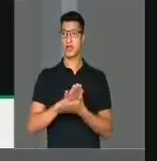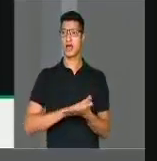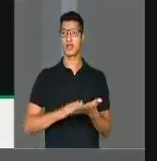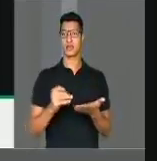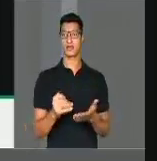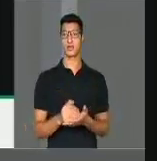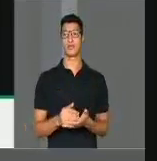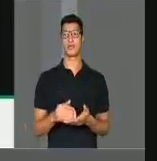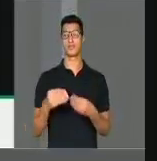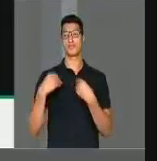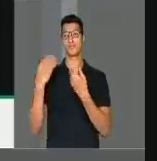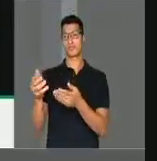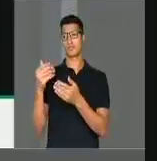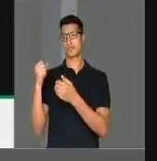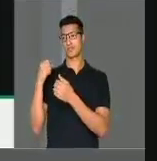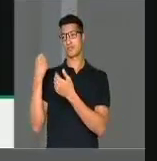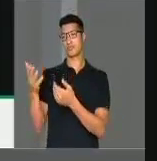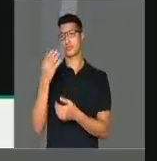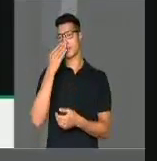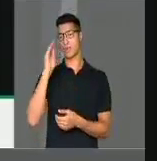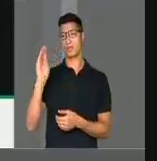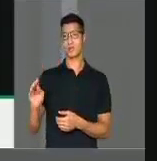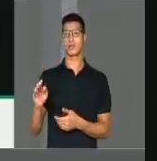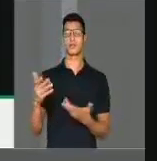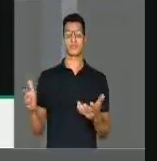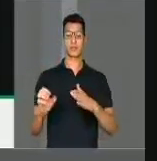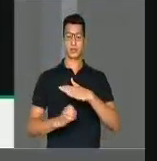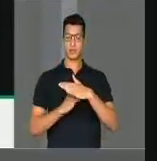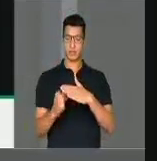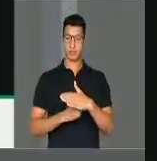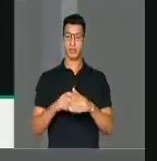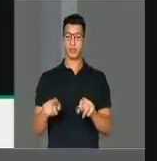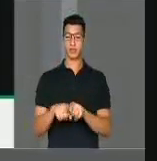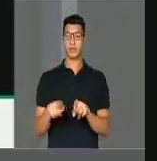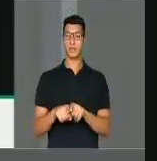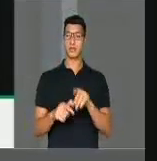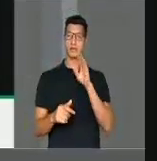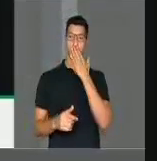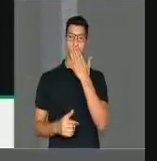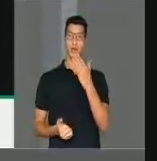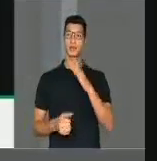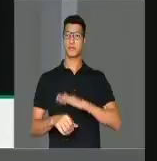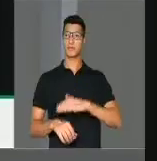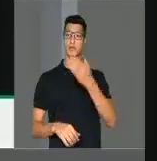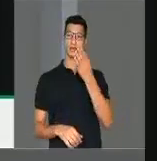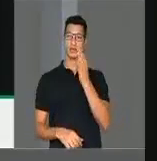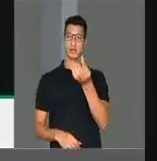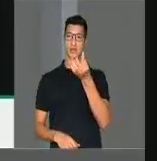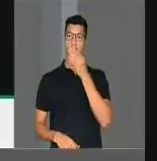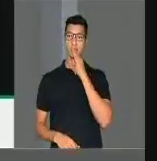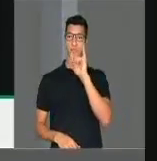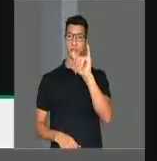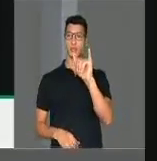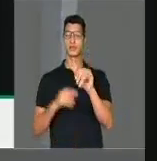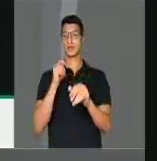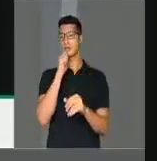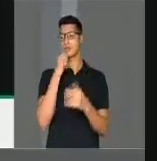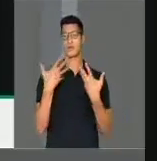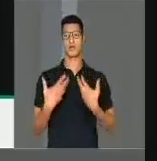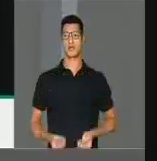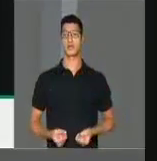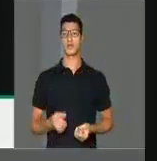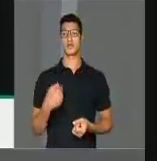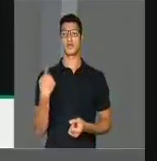transporta nada a nada. Está lá abandonada a Transnordestina e a empresa concessionária solicita mais 6 bilhões de reais.